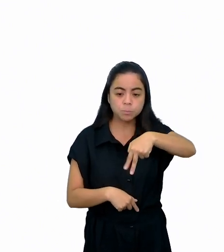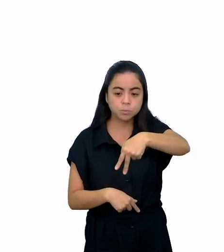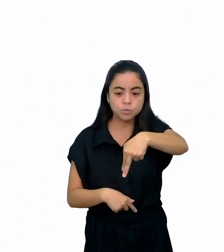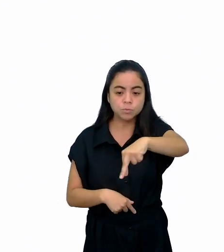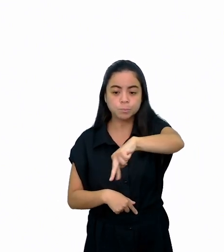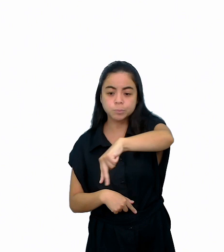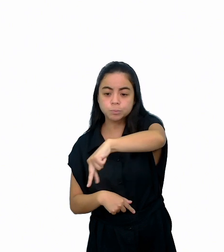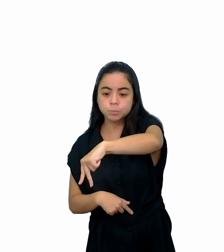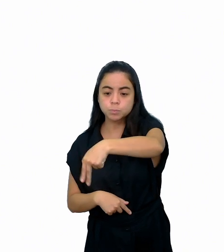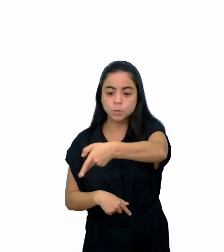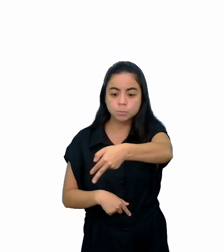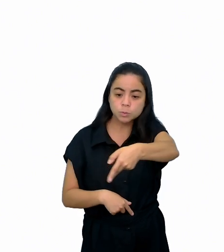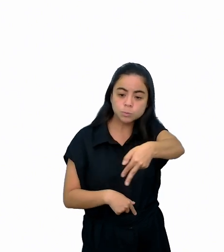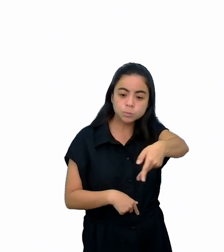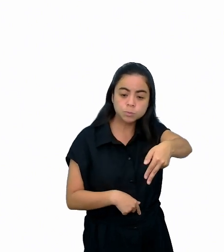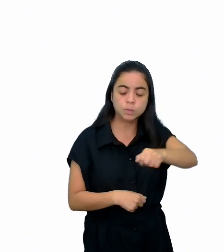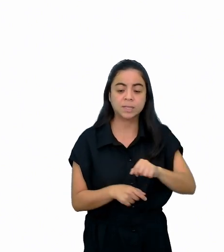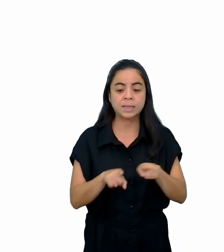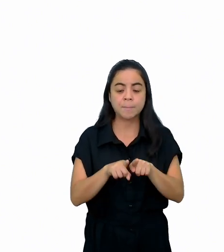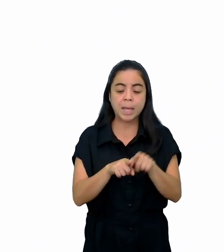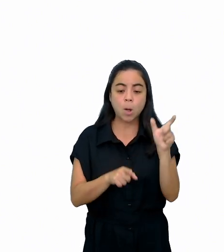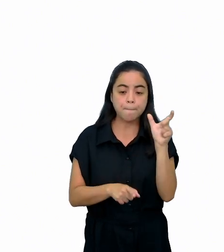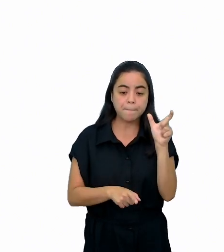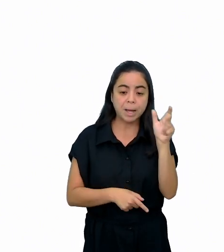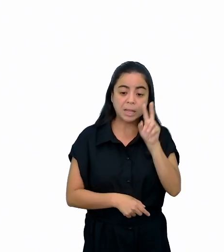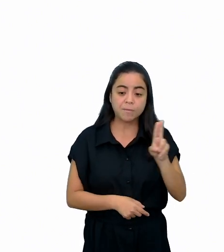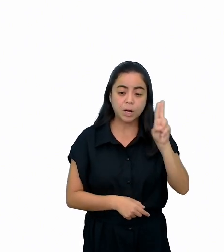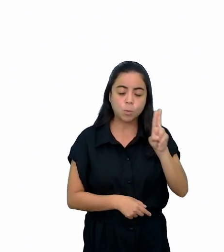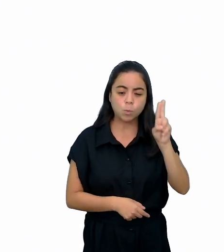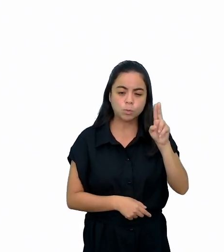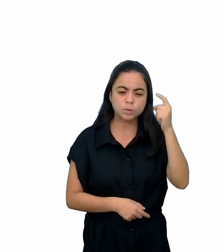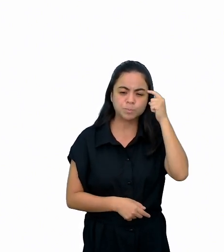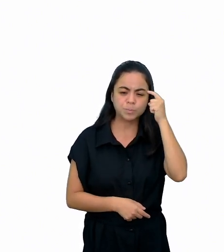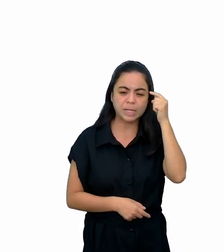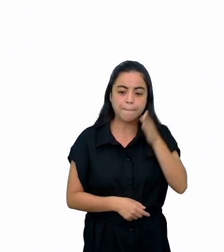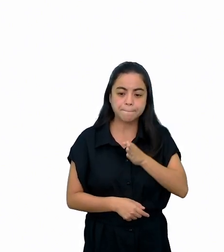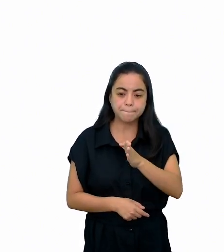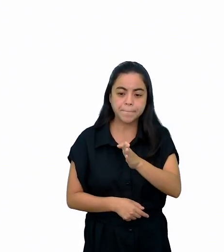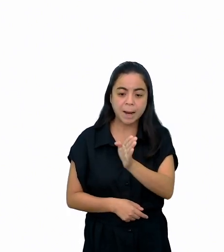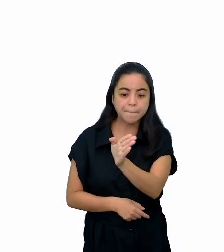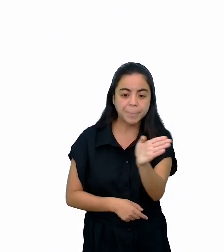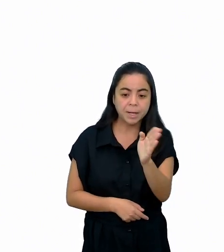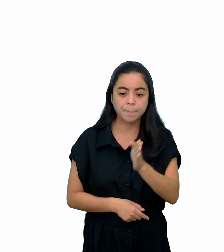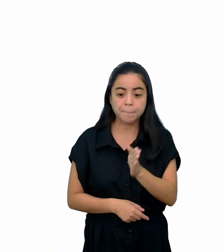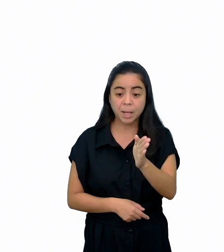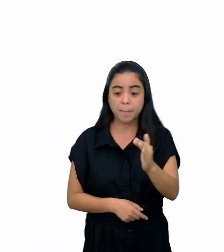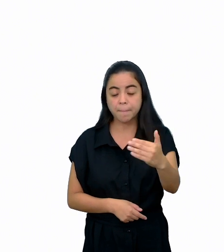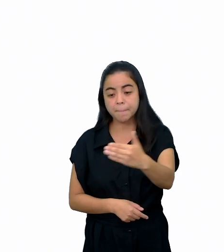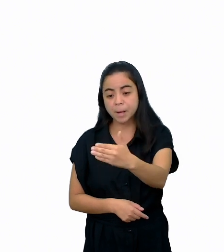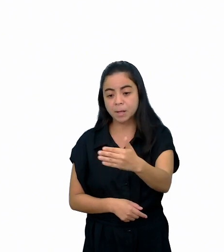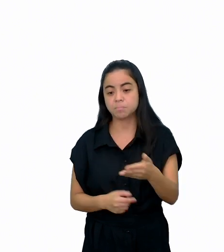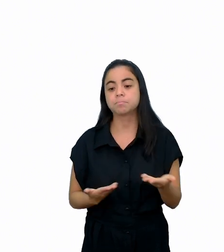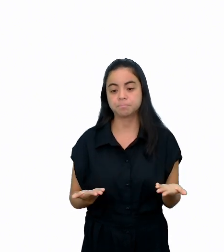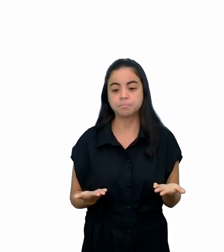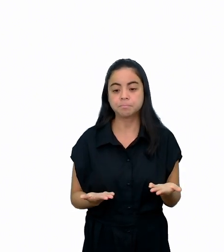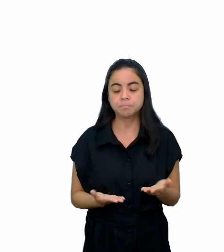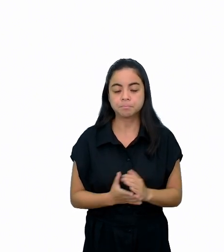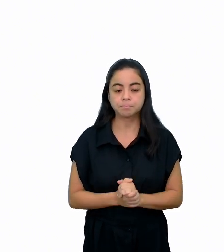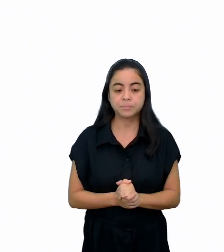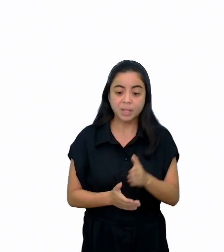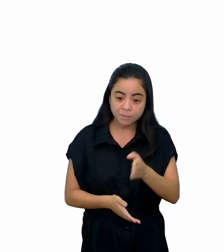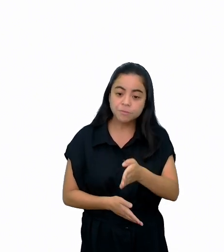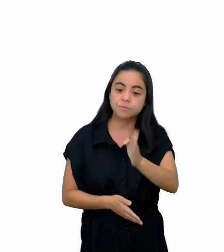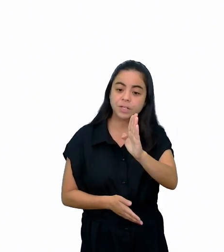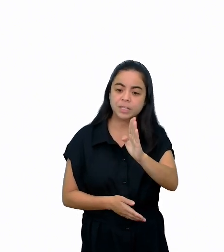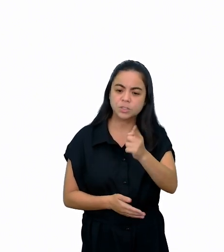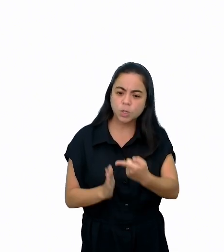que elas utilizem termos relativos à mudança de direção, né? À direita, à esquerda, em